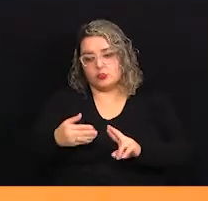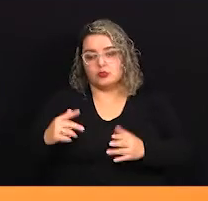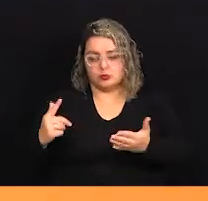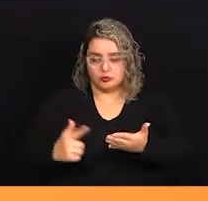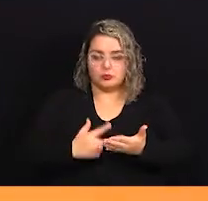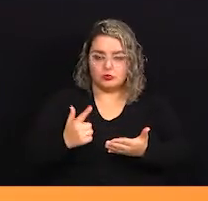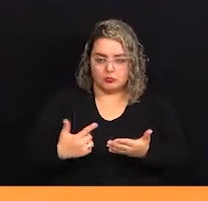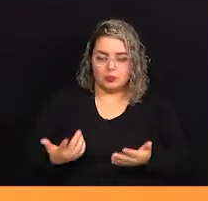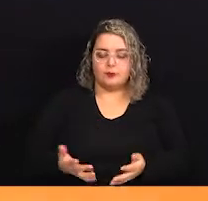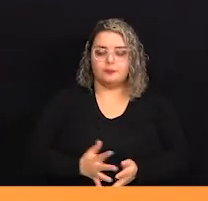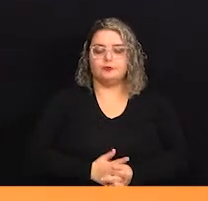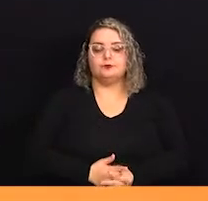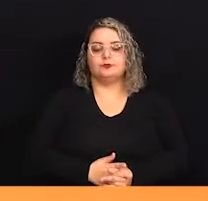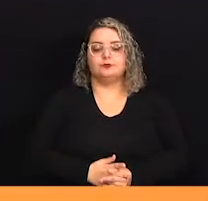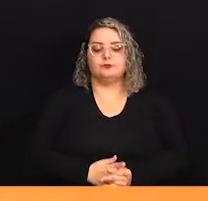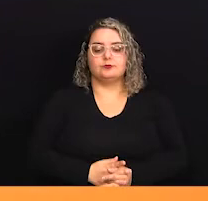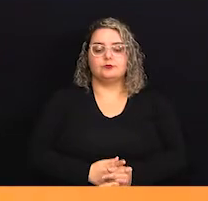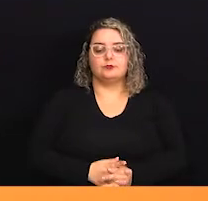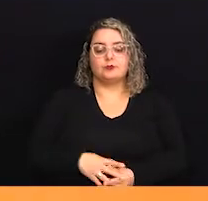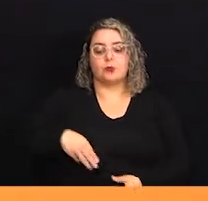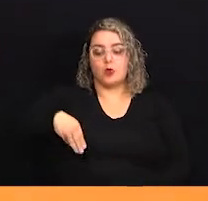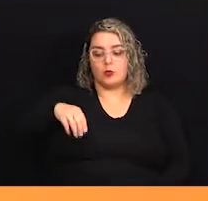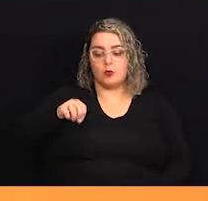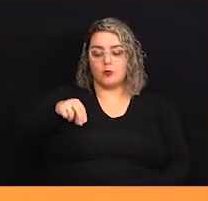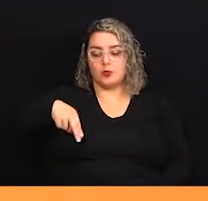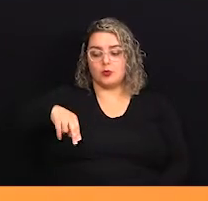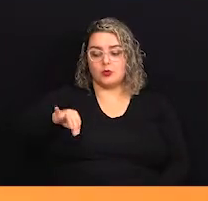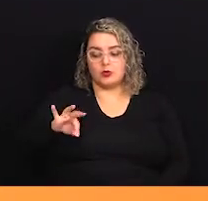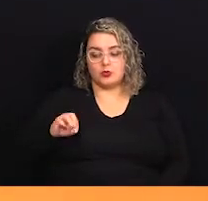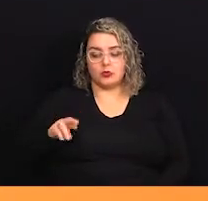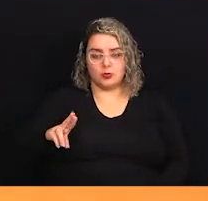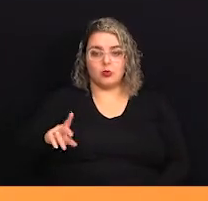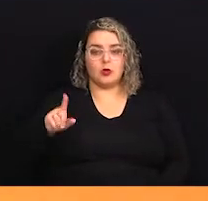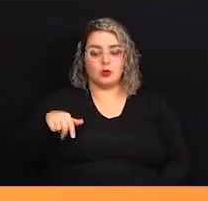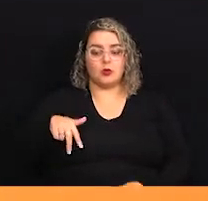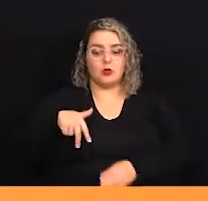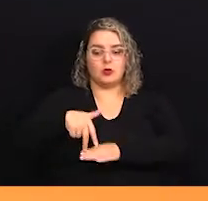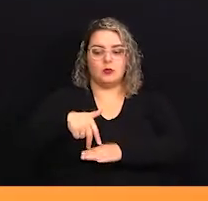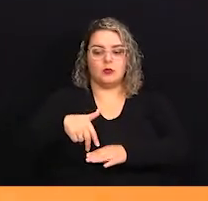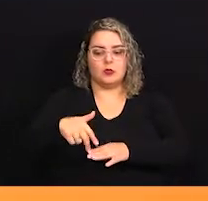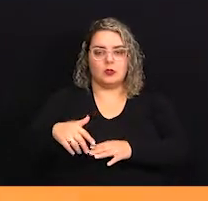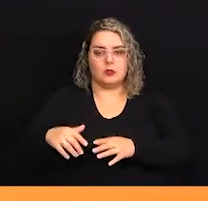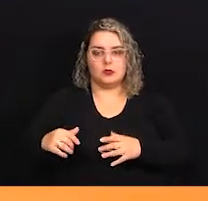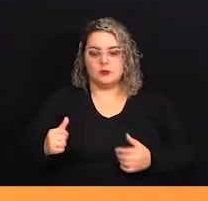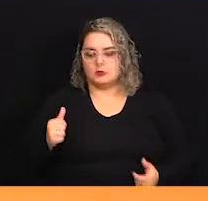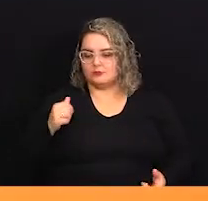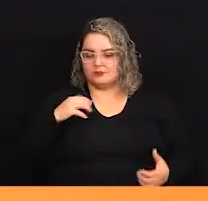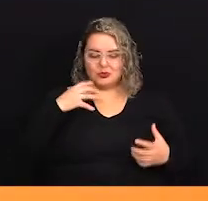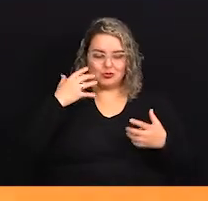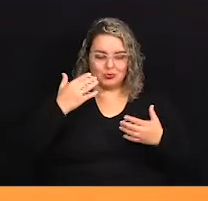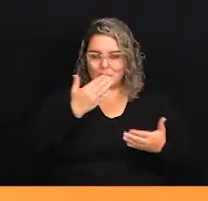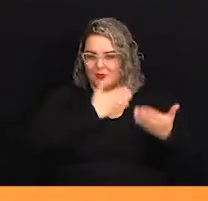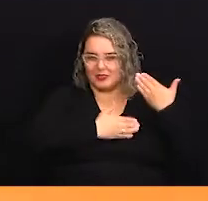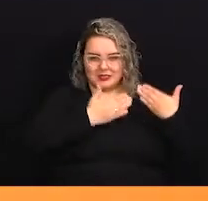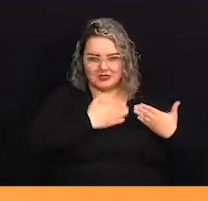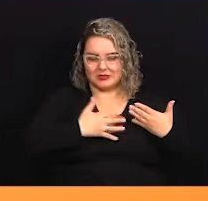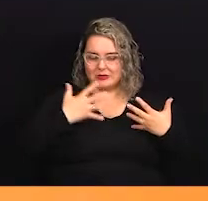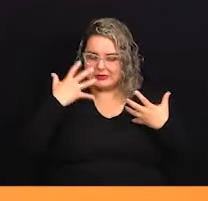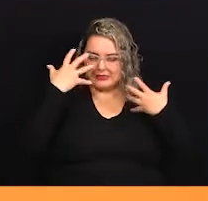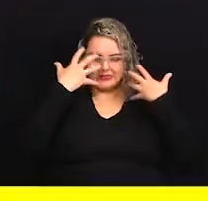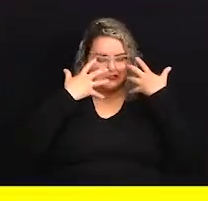coloquei no livro. Então o Molitor, ele é um personagem que ele é muito atormentado pelo próprio passado